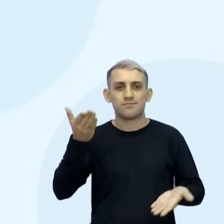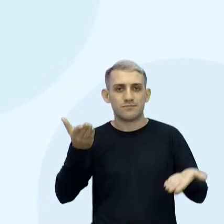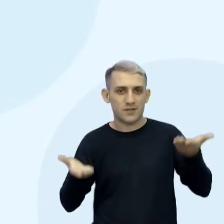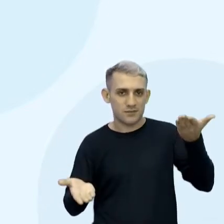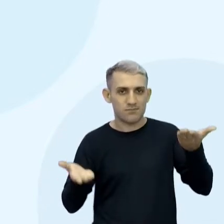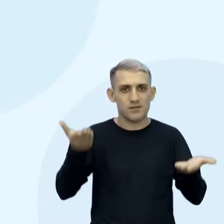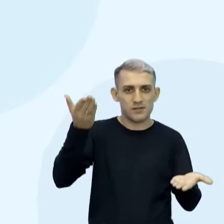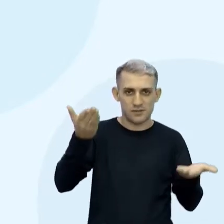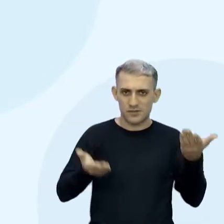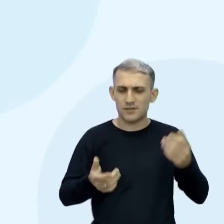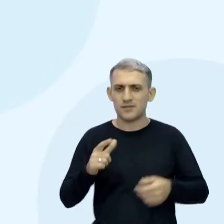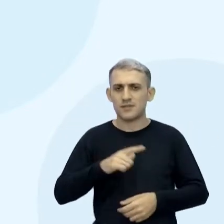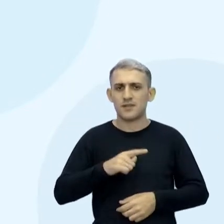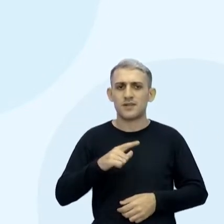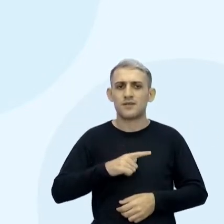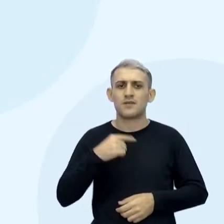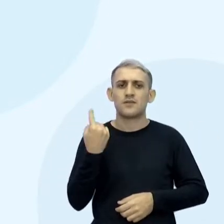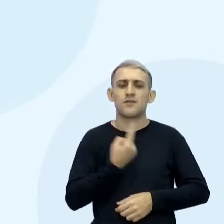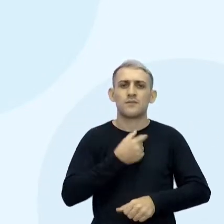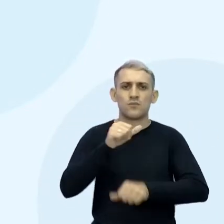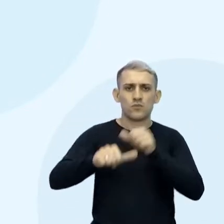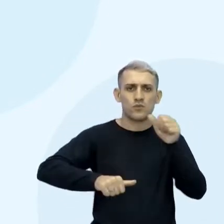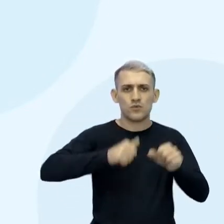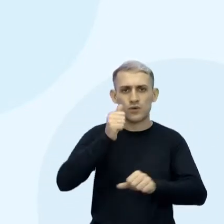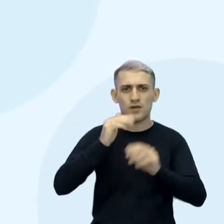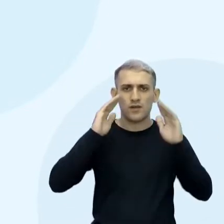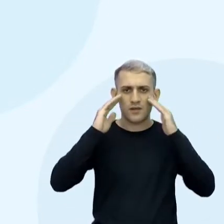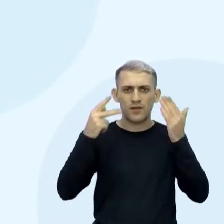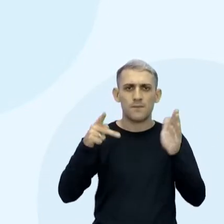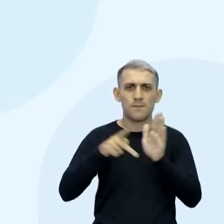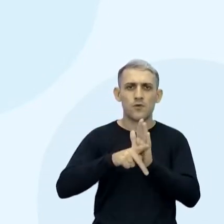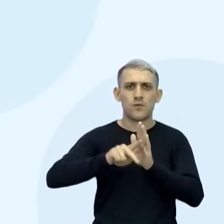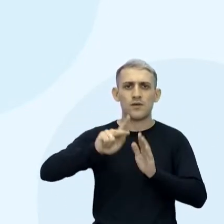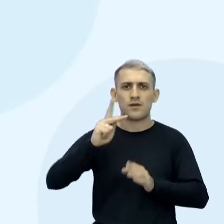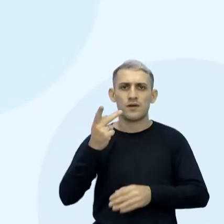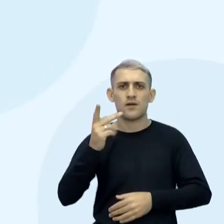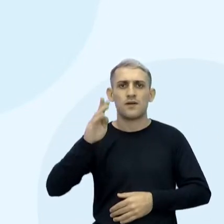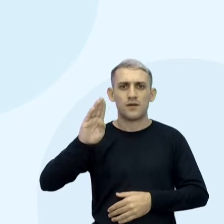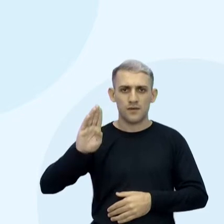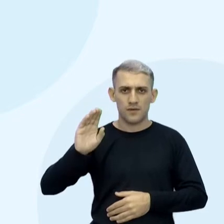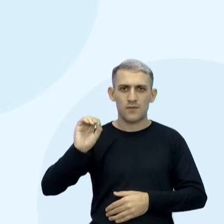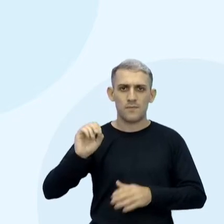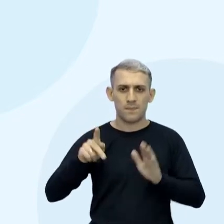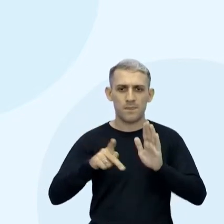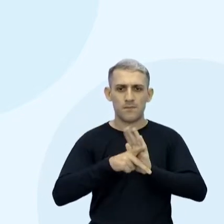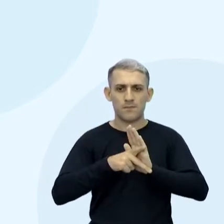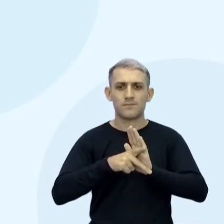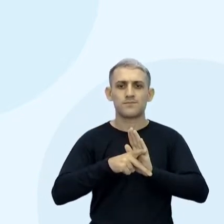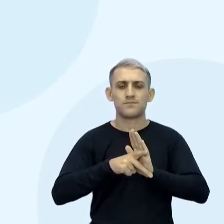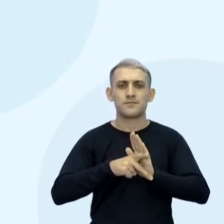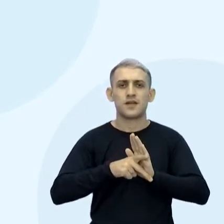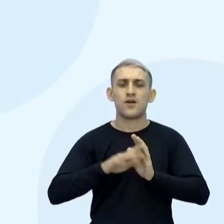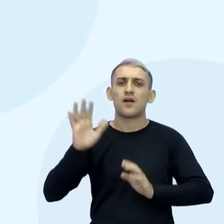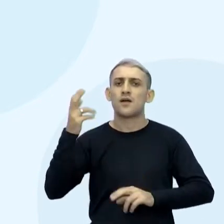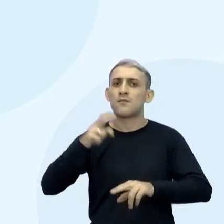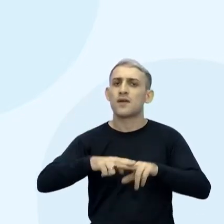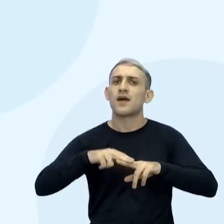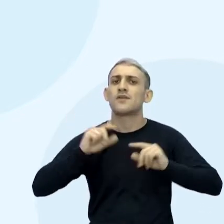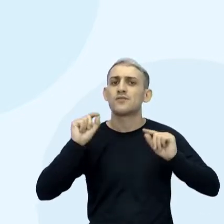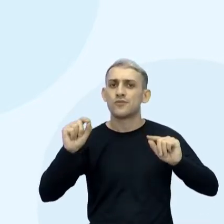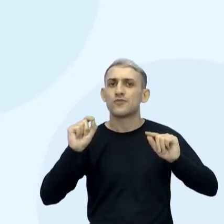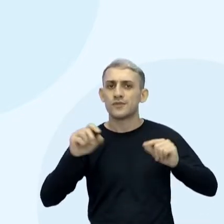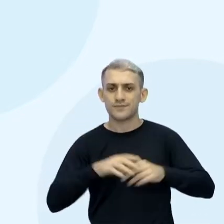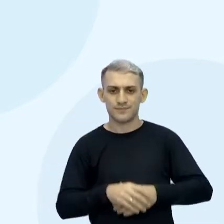lados. A alteração da concentração da hemoglobina oxigenada no sangue ocorre por causa do